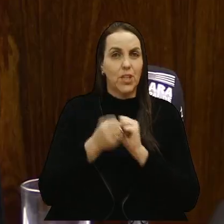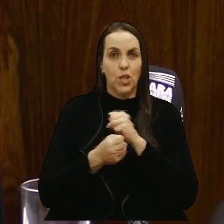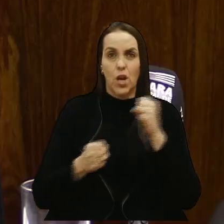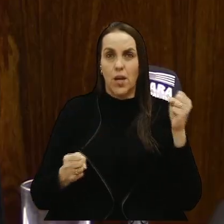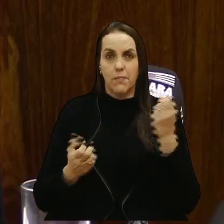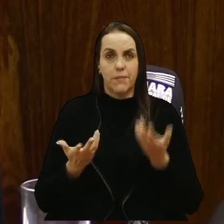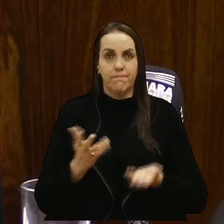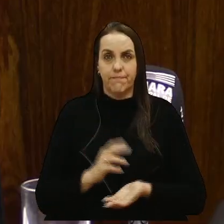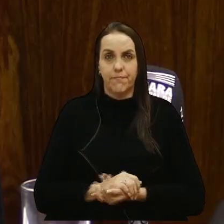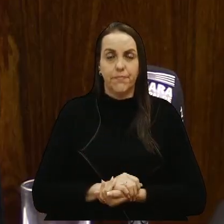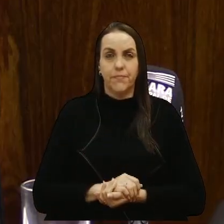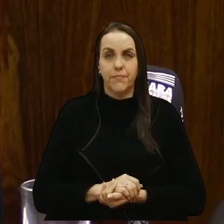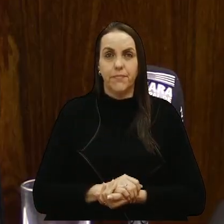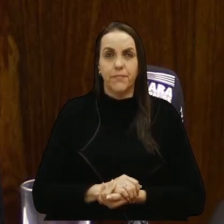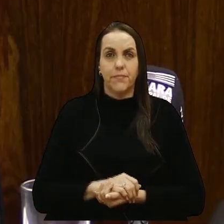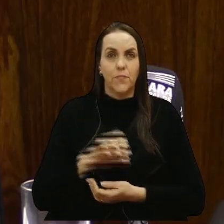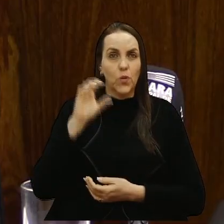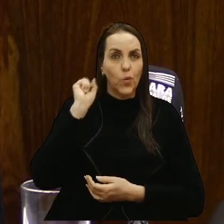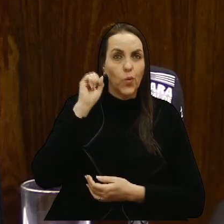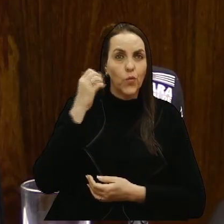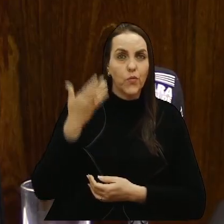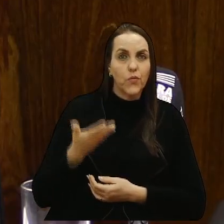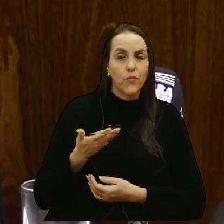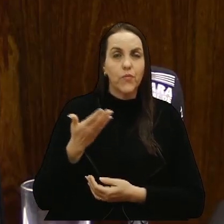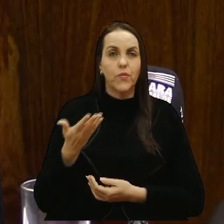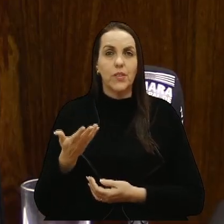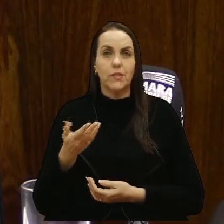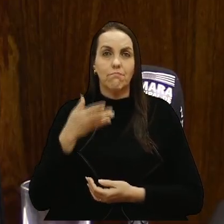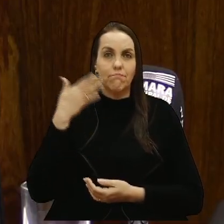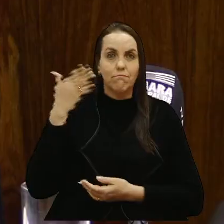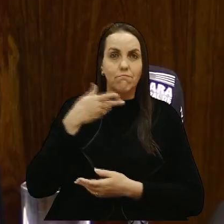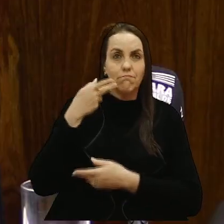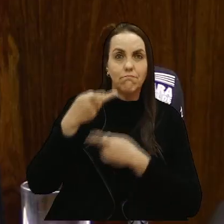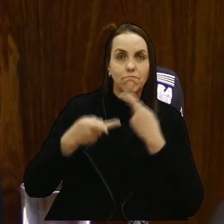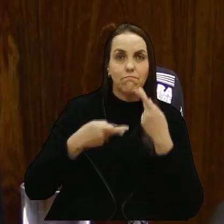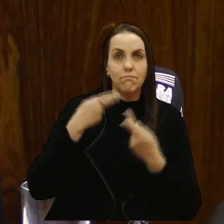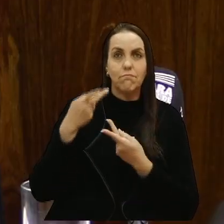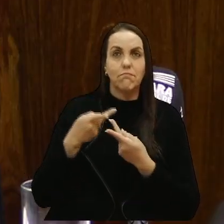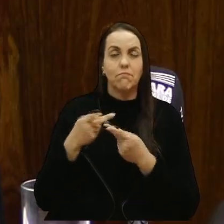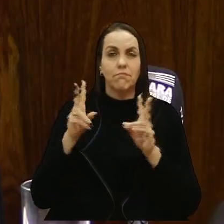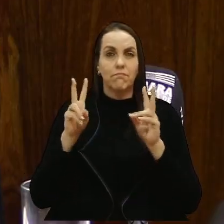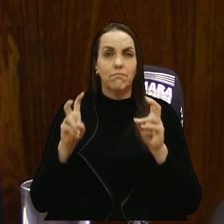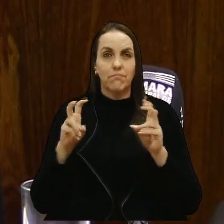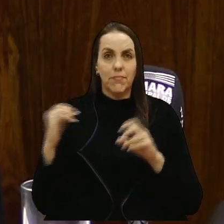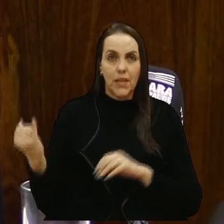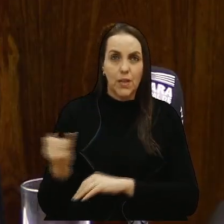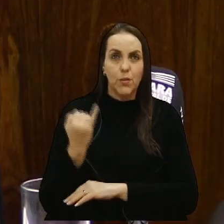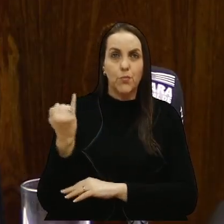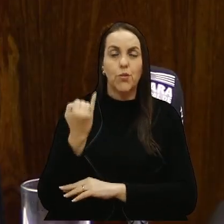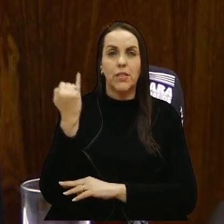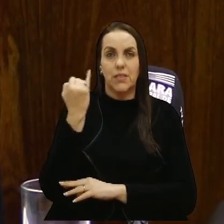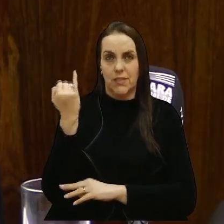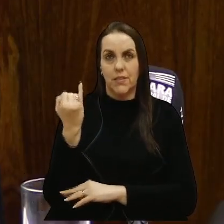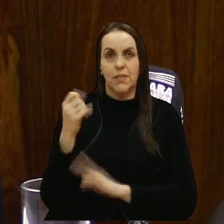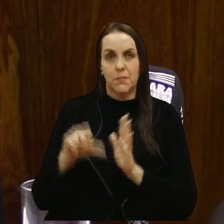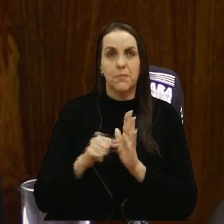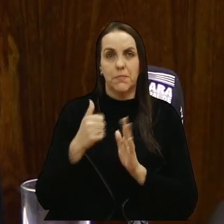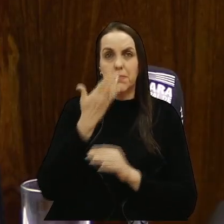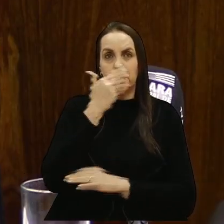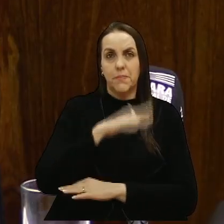gigantesco, assim. Ouvir as falas sobre a importância da primeira infância